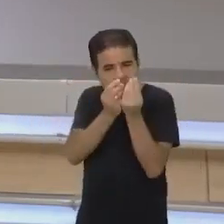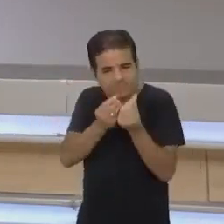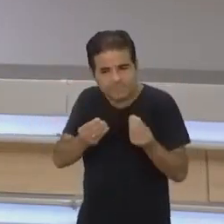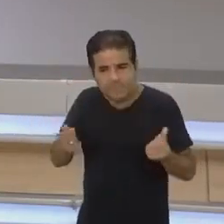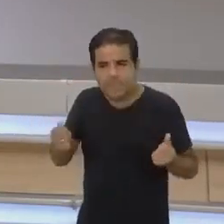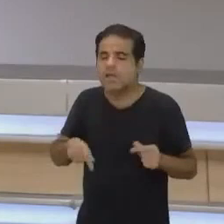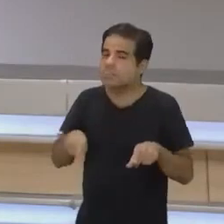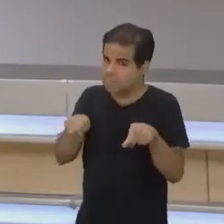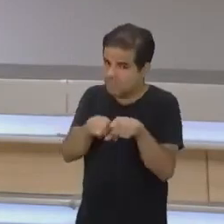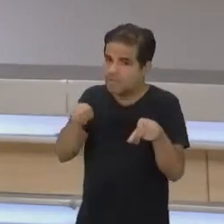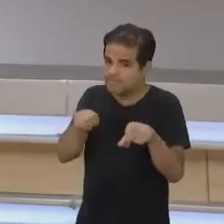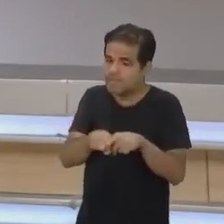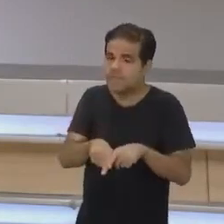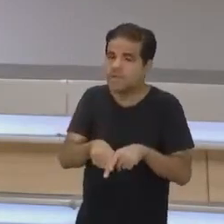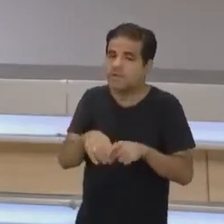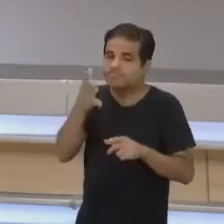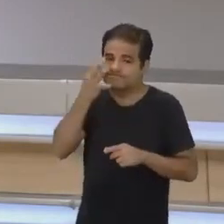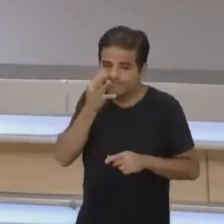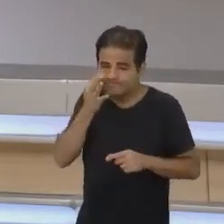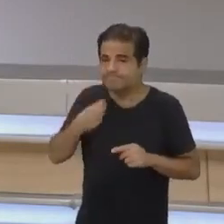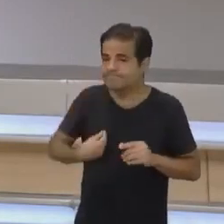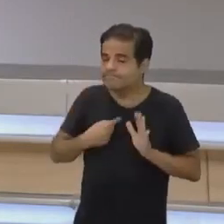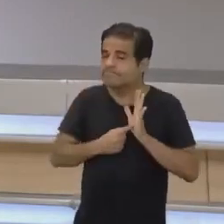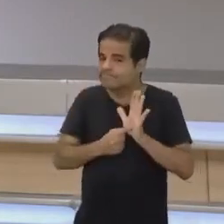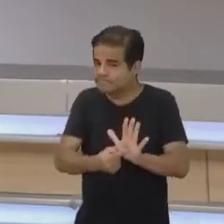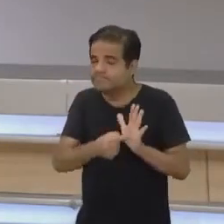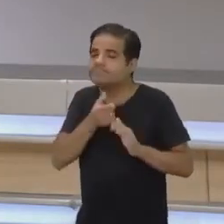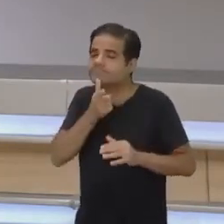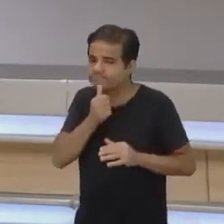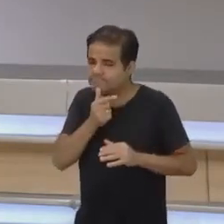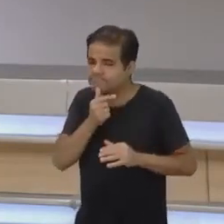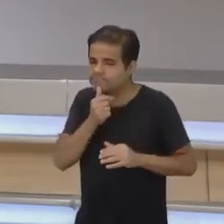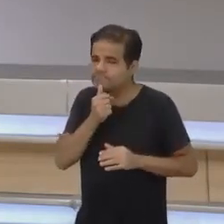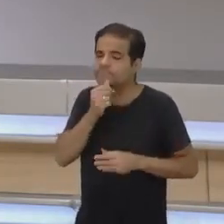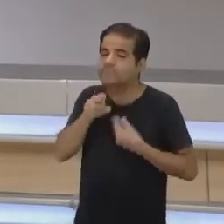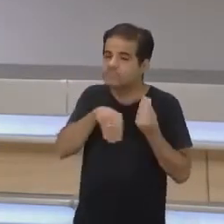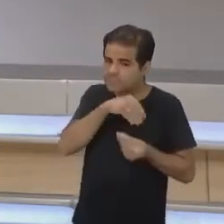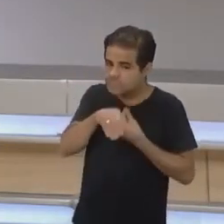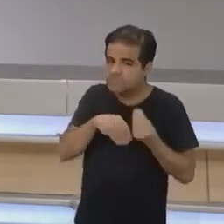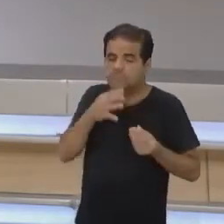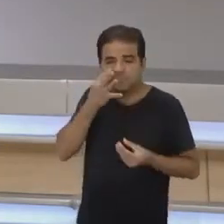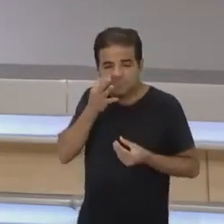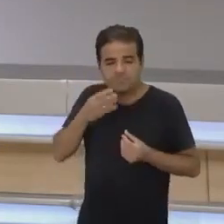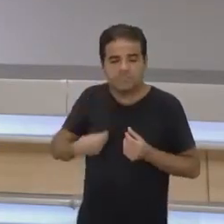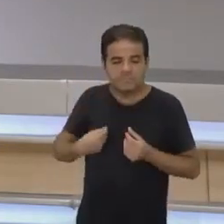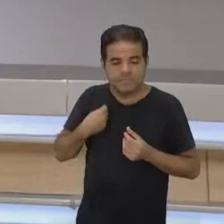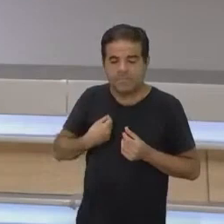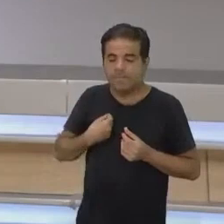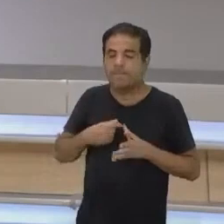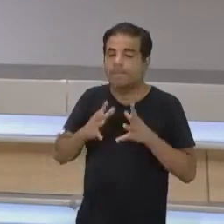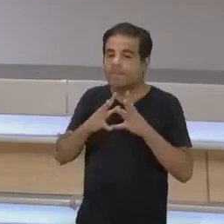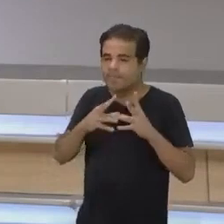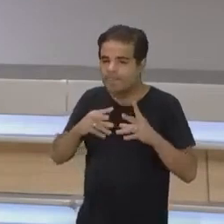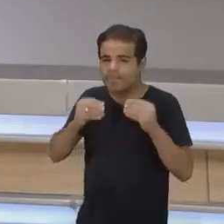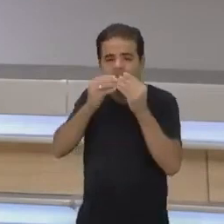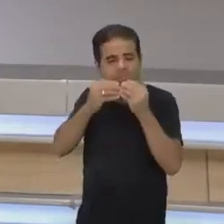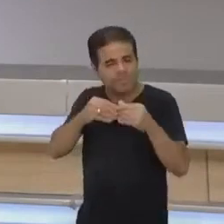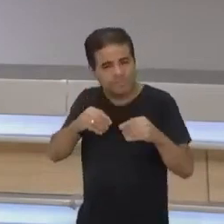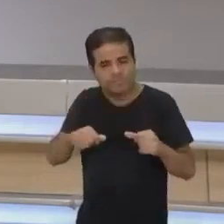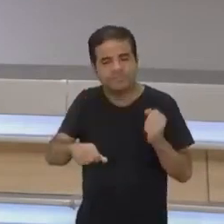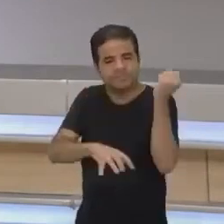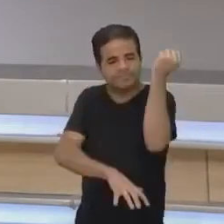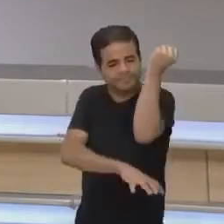minerais e também com a presença de água, então, esses sais minerais ali estão dissolvidos, né, Sumaya, na água,